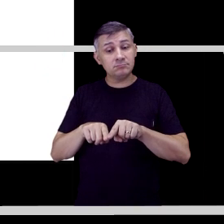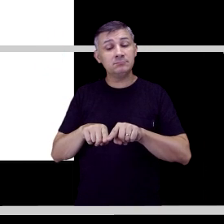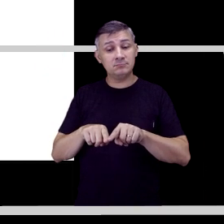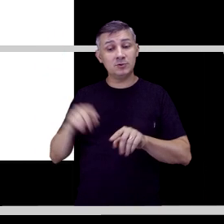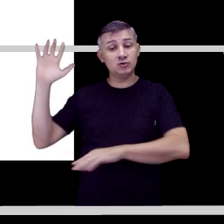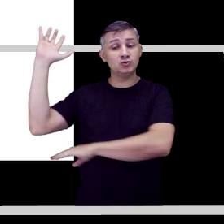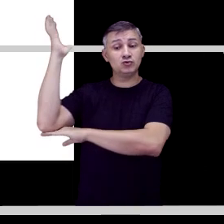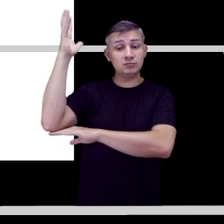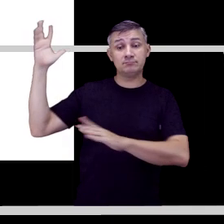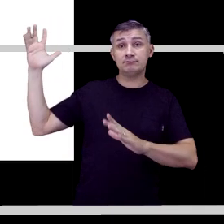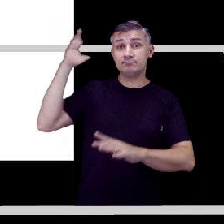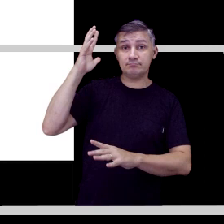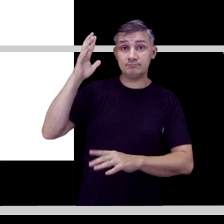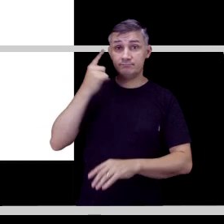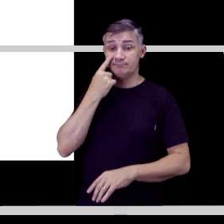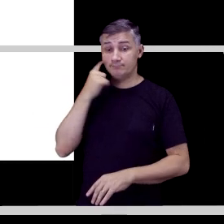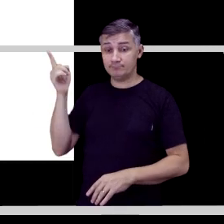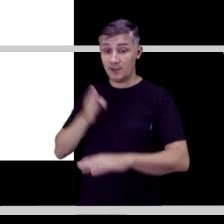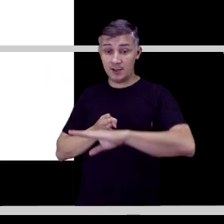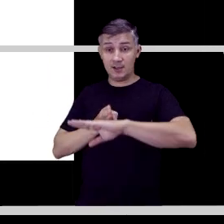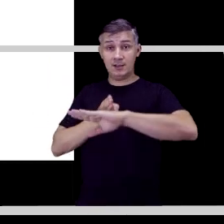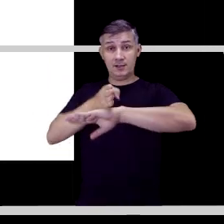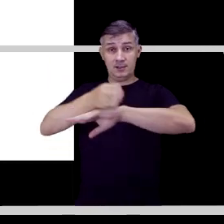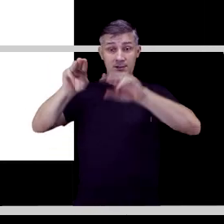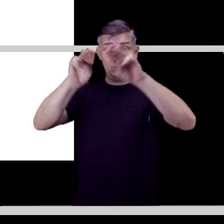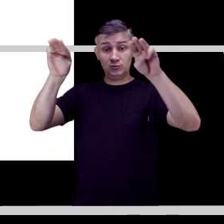Essa aqui é uma imagem da entrada, que a gente já consegue perceber